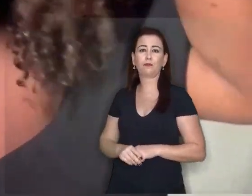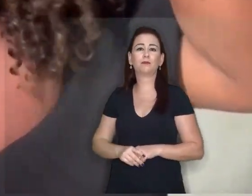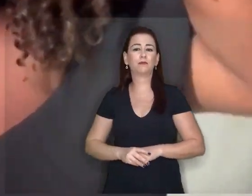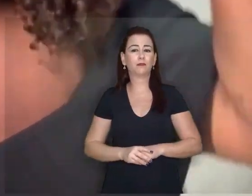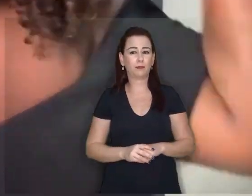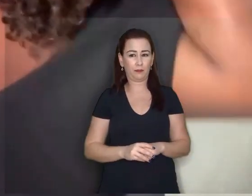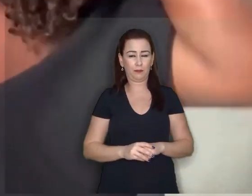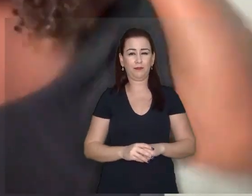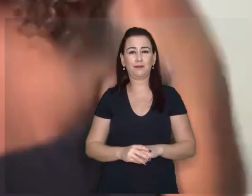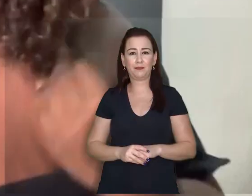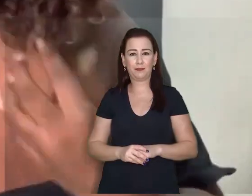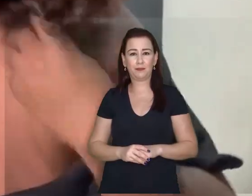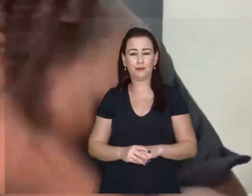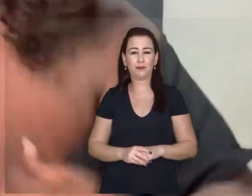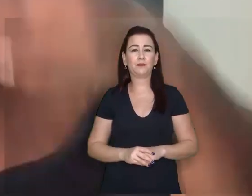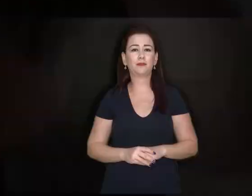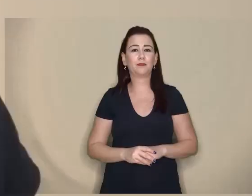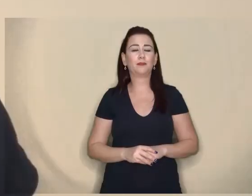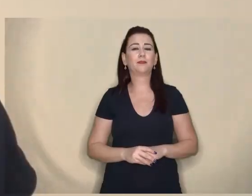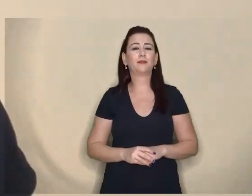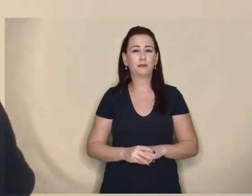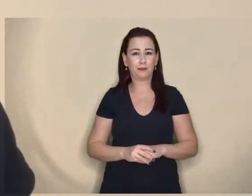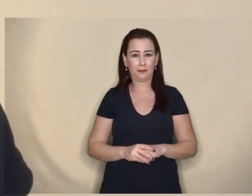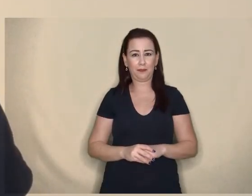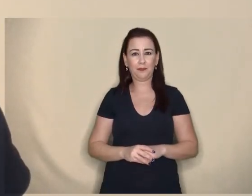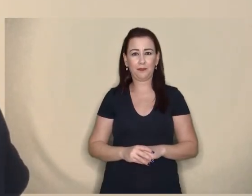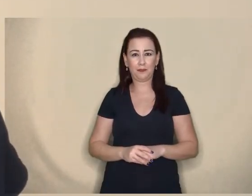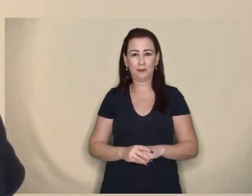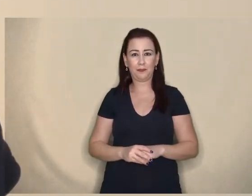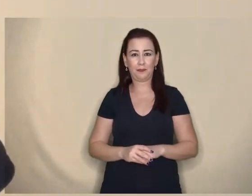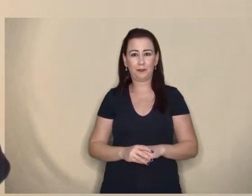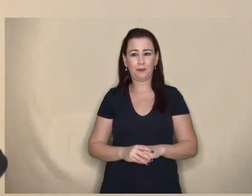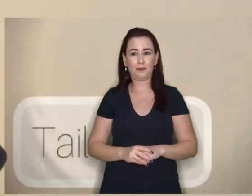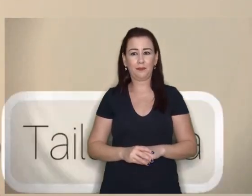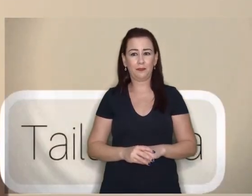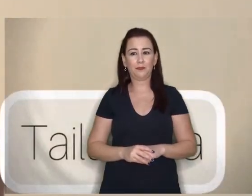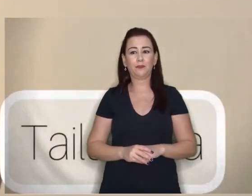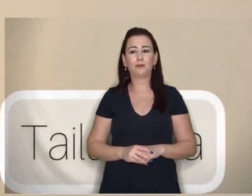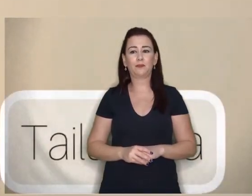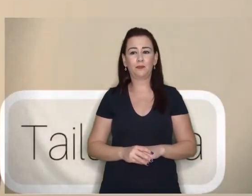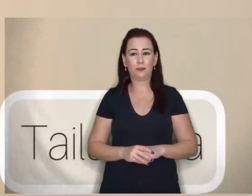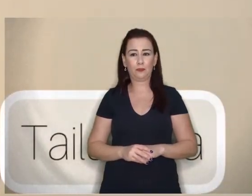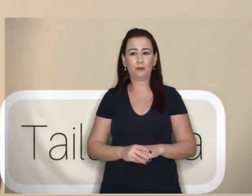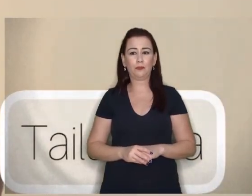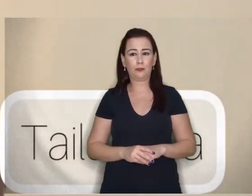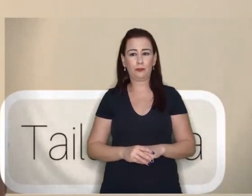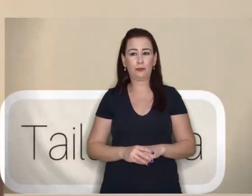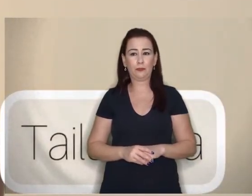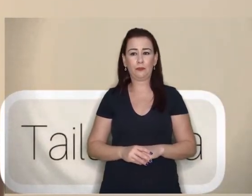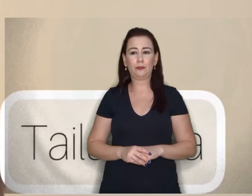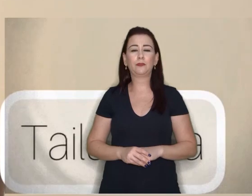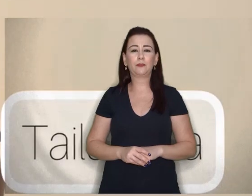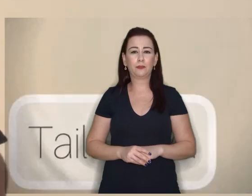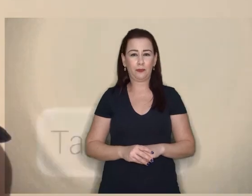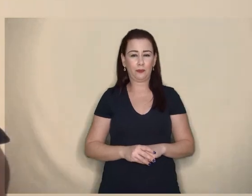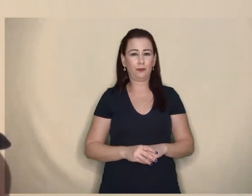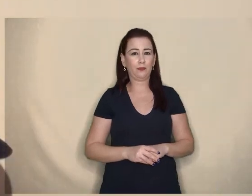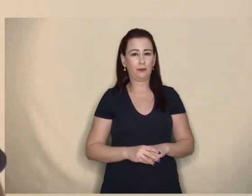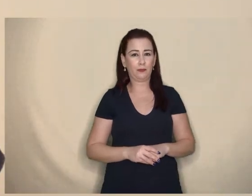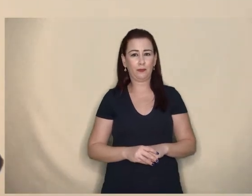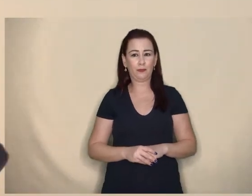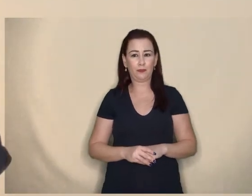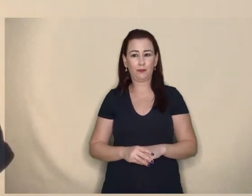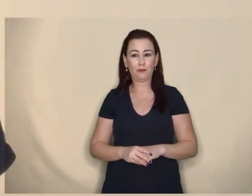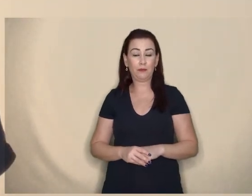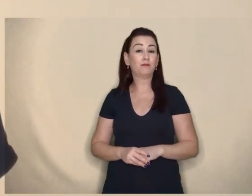so you know. No tempo de fotografia que eu tenho, trabalho há 6 anos. Vou fazer